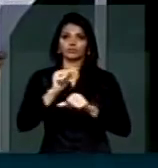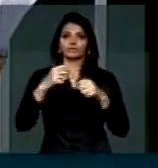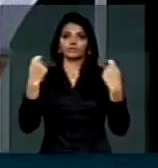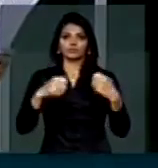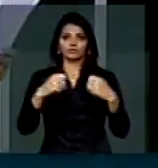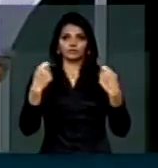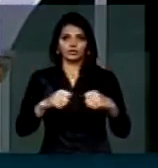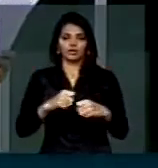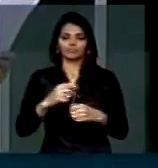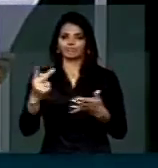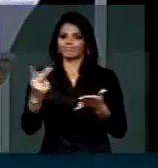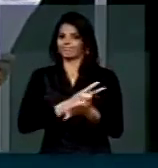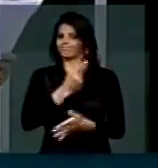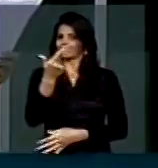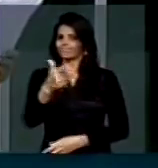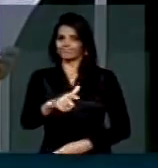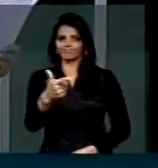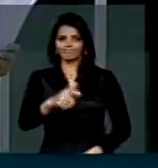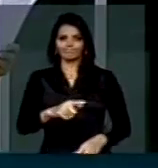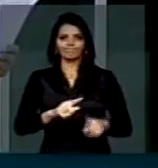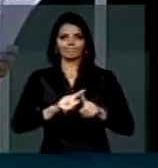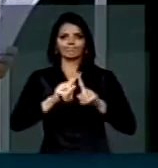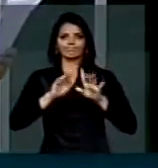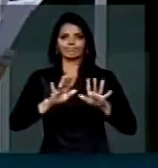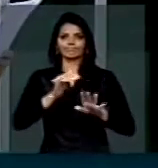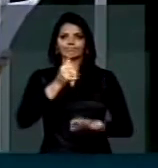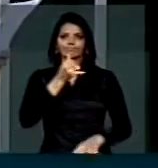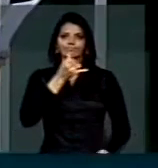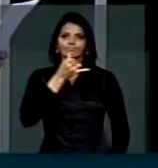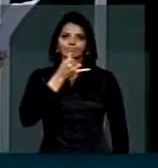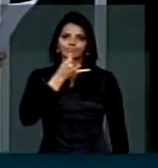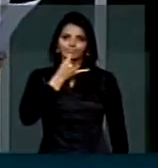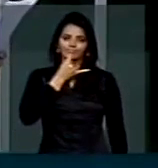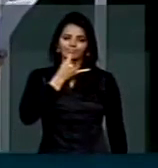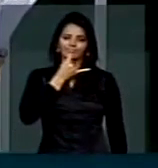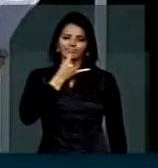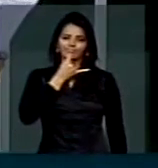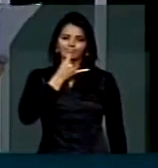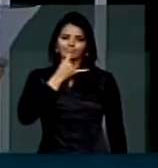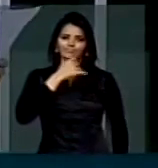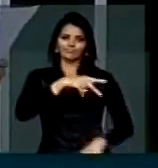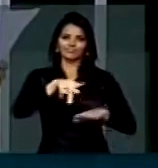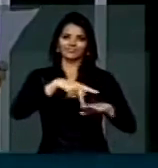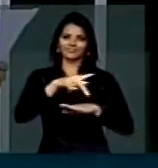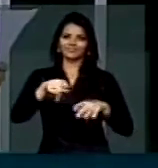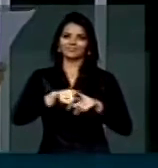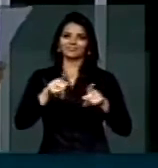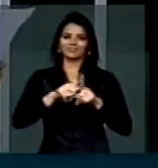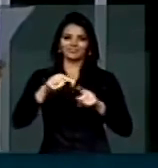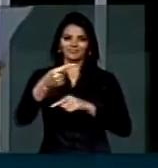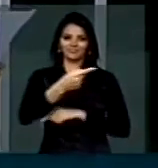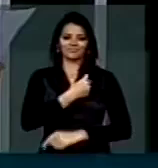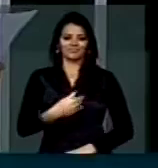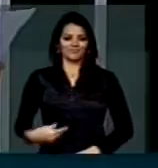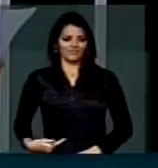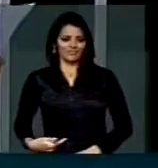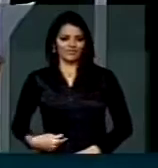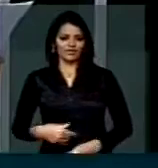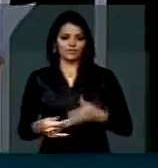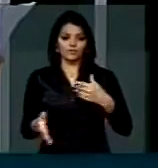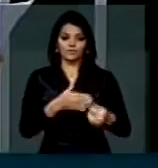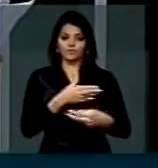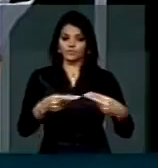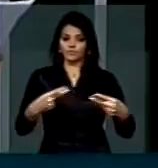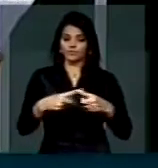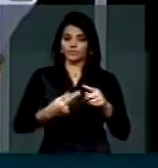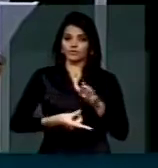acontecem. Esse certamente é um dos mais tristes legados que esse desgoverno deixará para o nosso país e para o próximo governo, qualquer que seja ele.